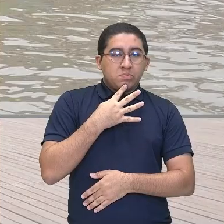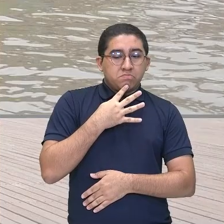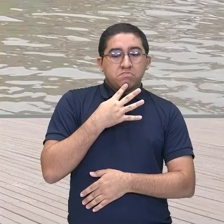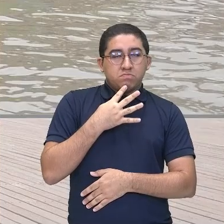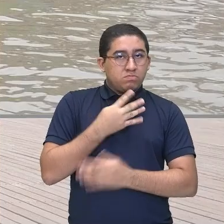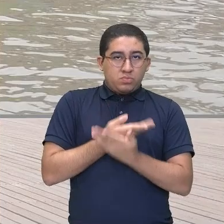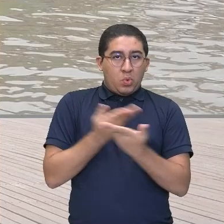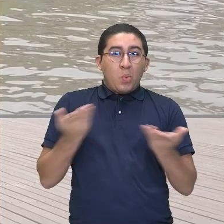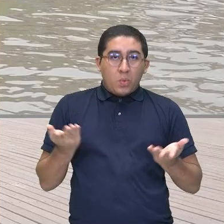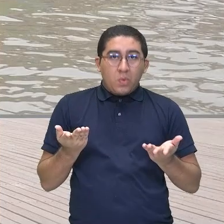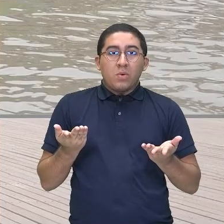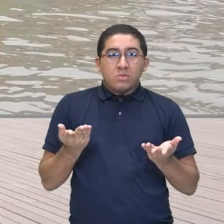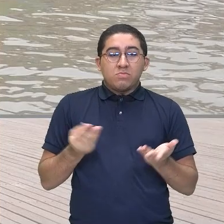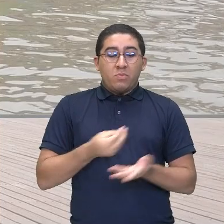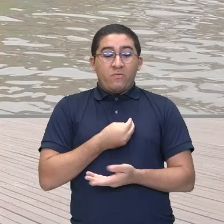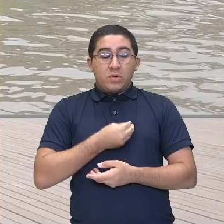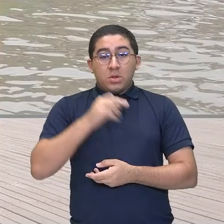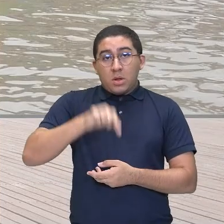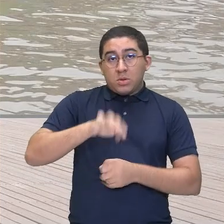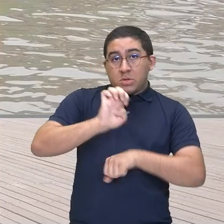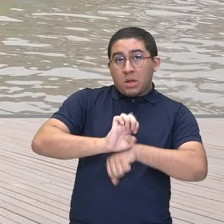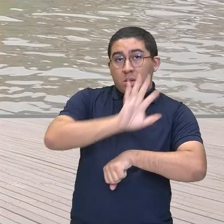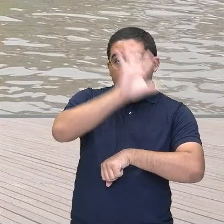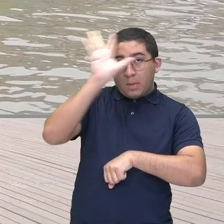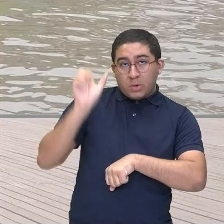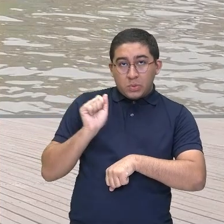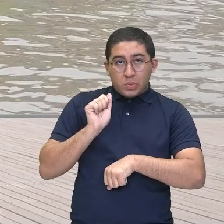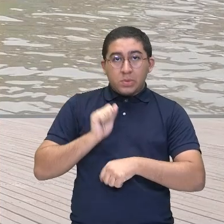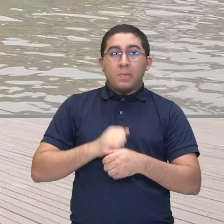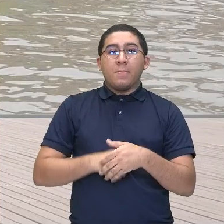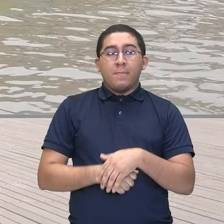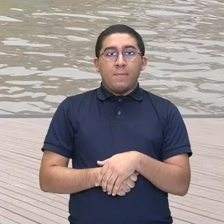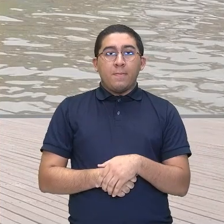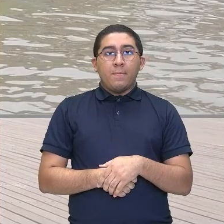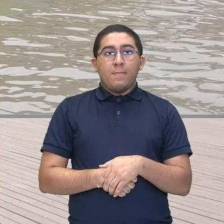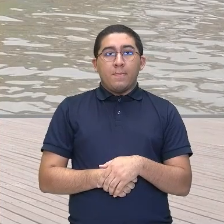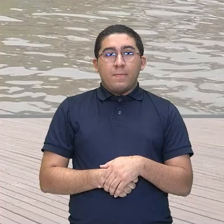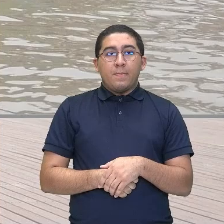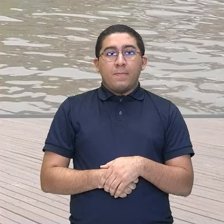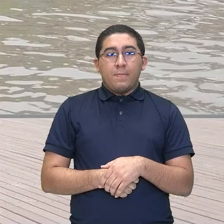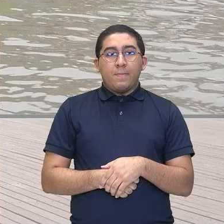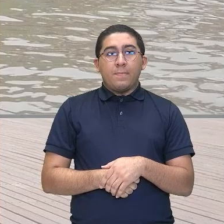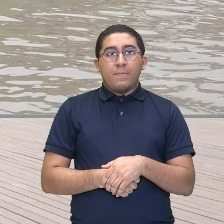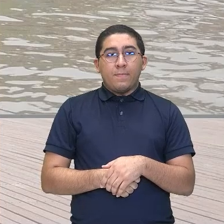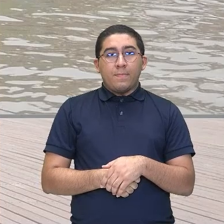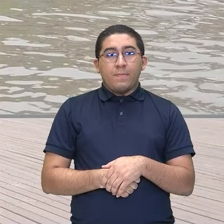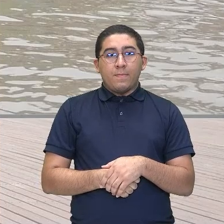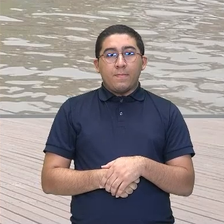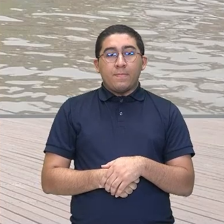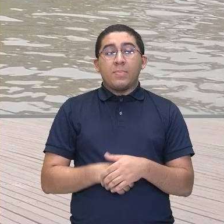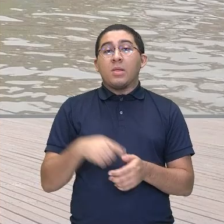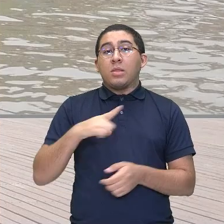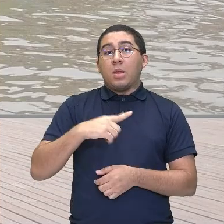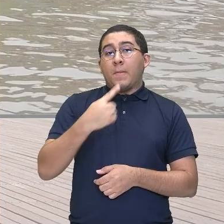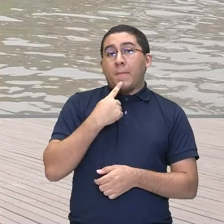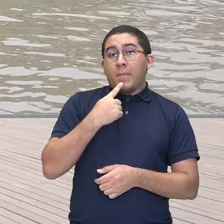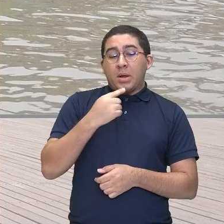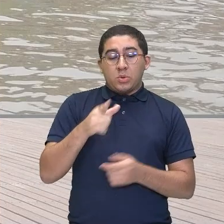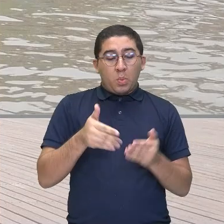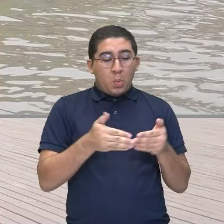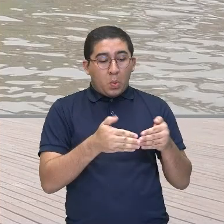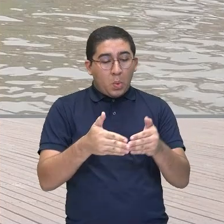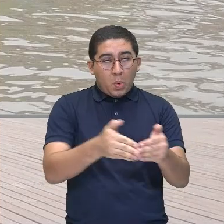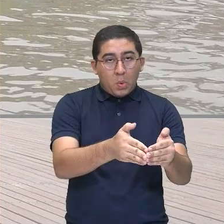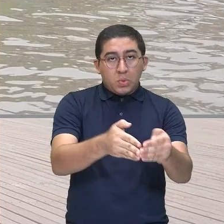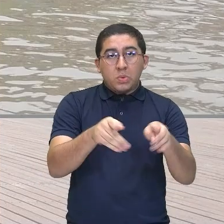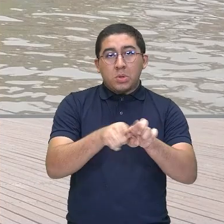nós, que vivemos aqui na região do Amazonas, né, os portos, né, as cidades pequenas,